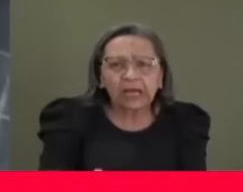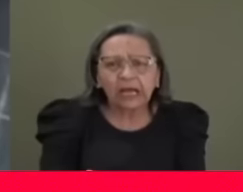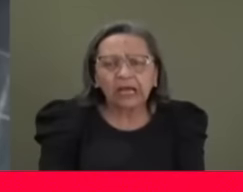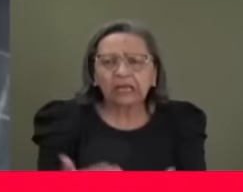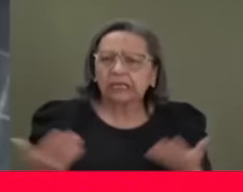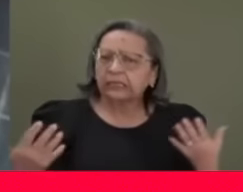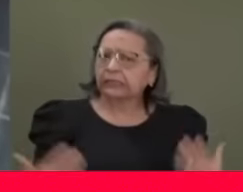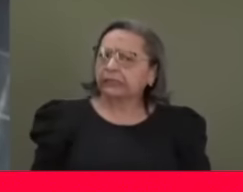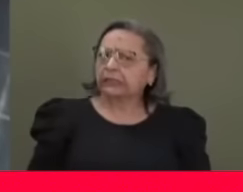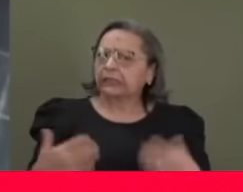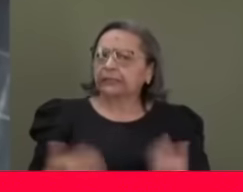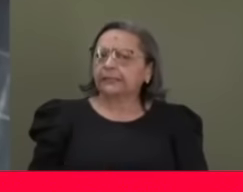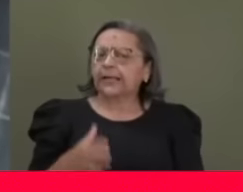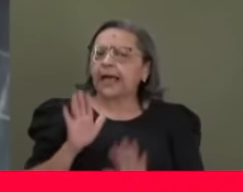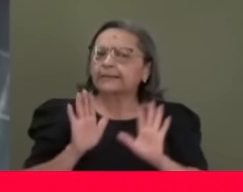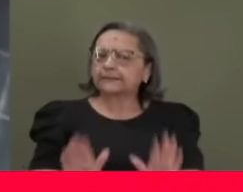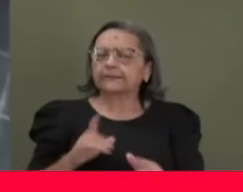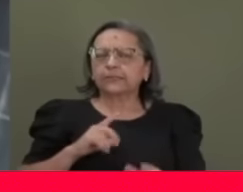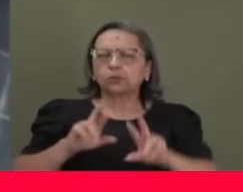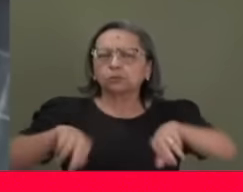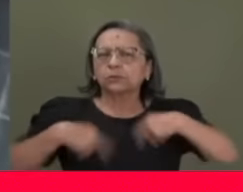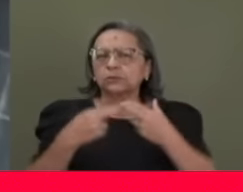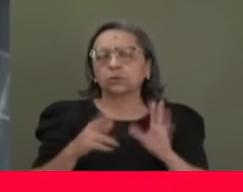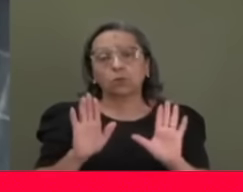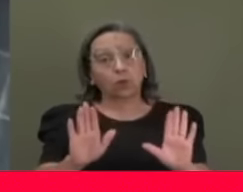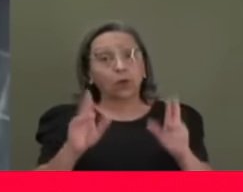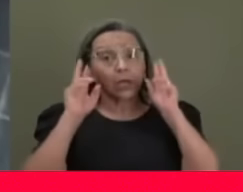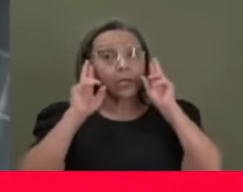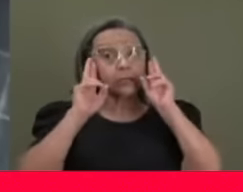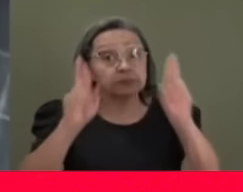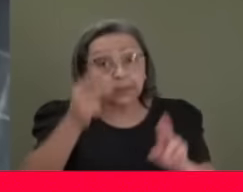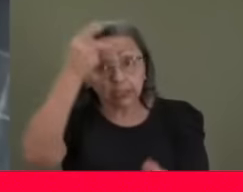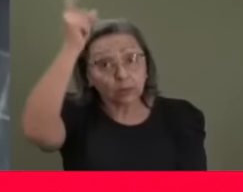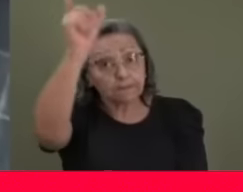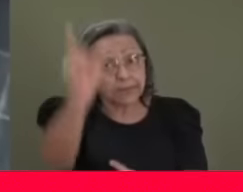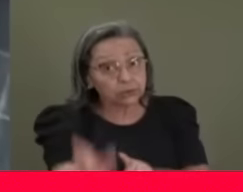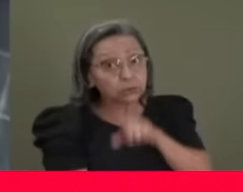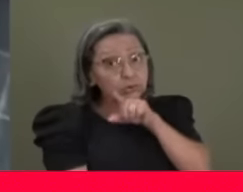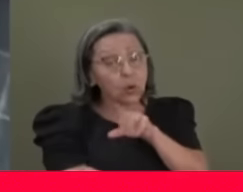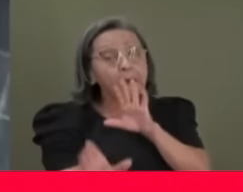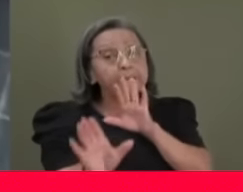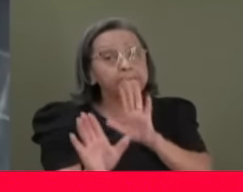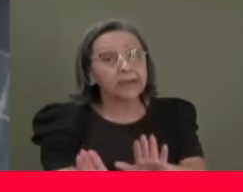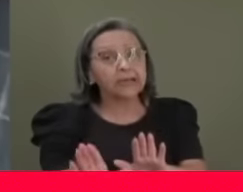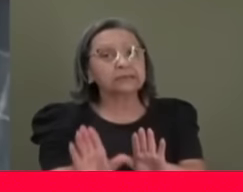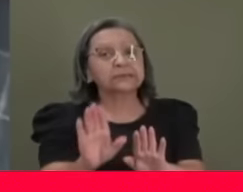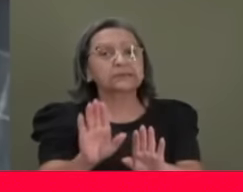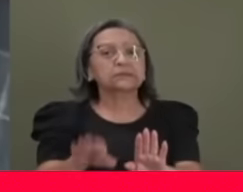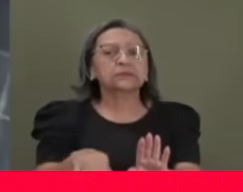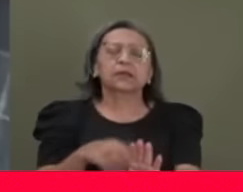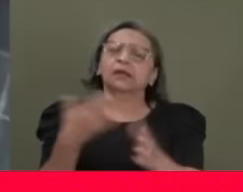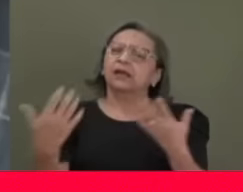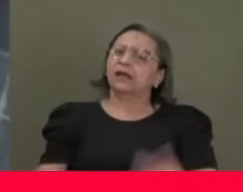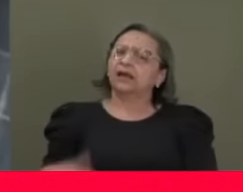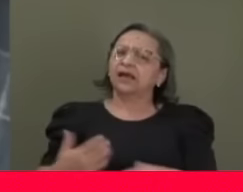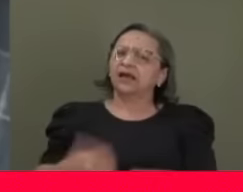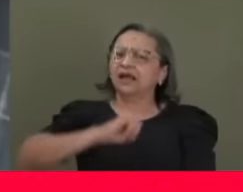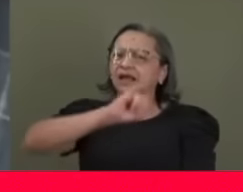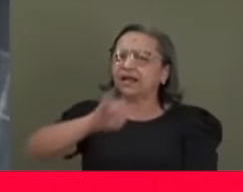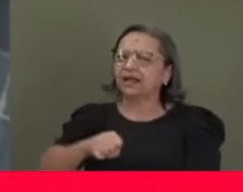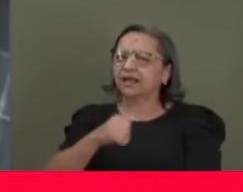uma sessão com todo respeito à pessoa, mas o Zé Dirceu foi